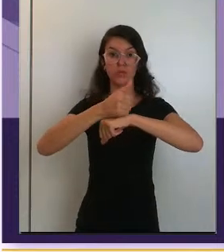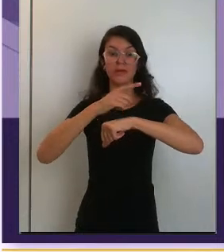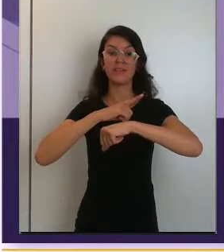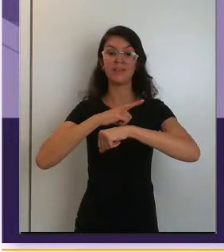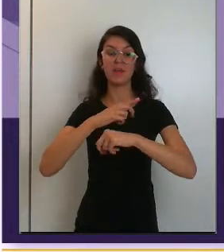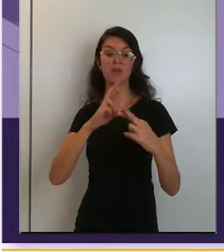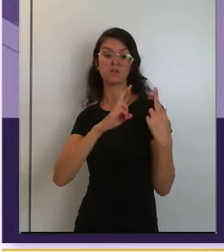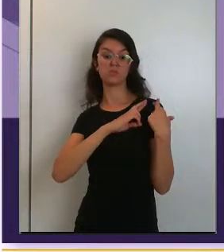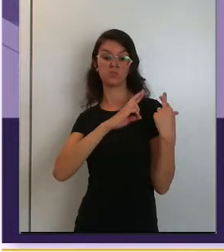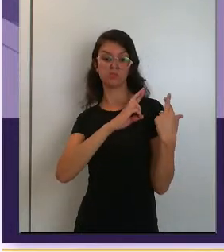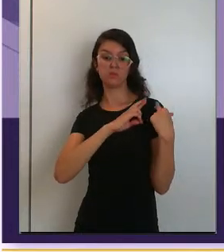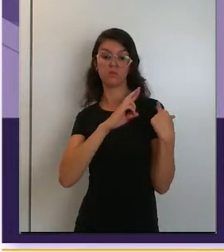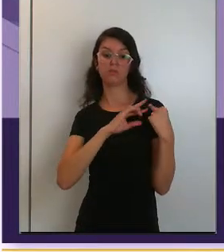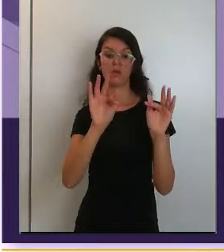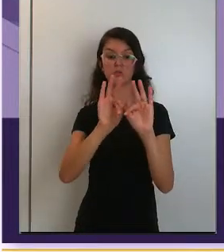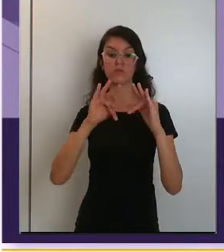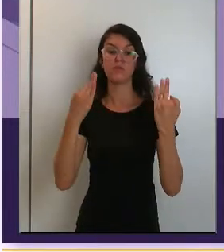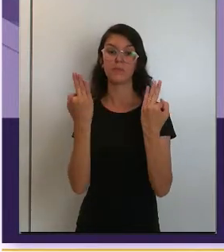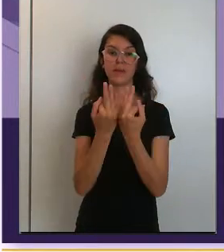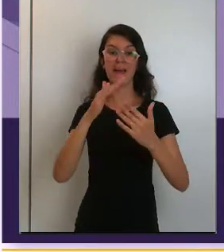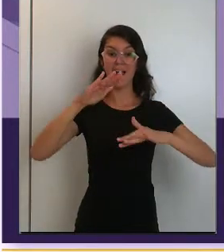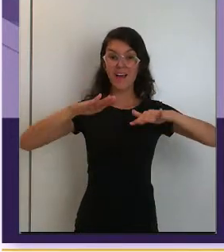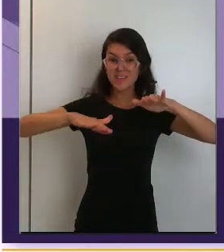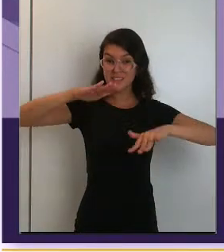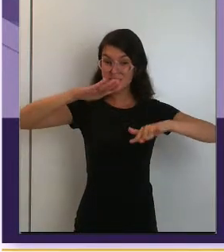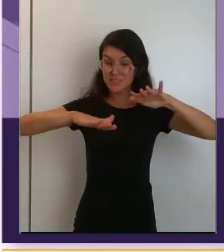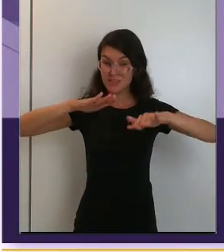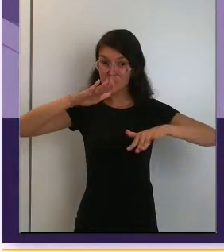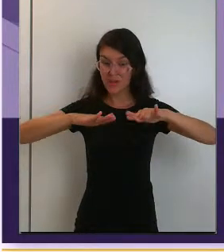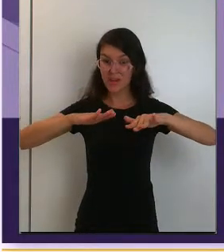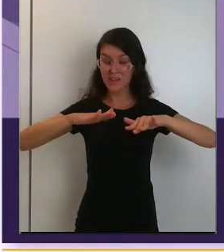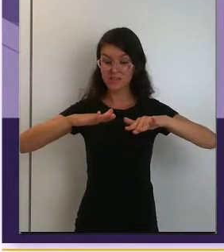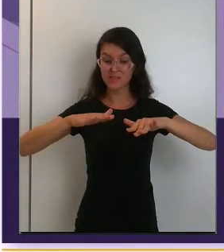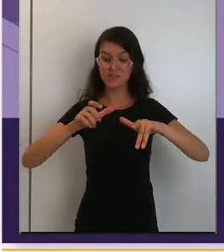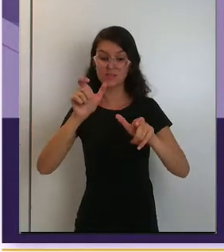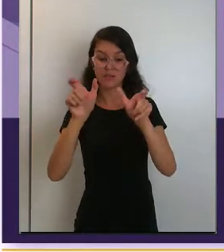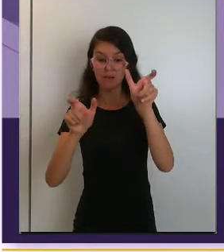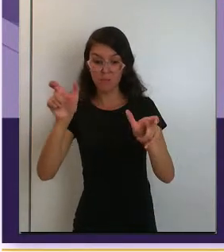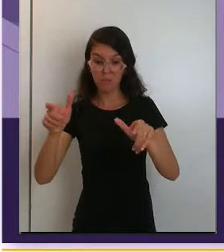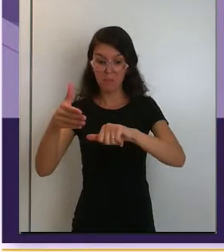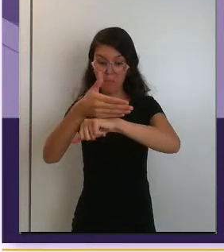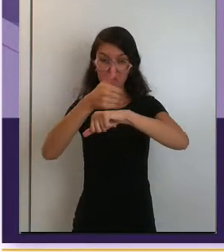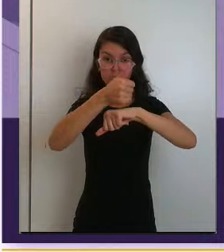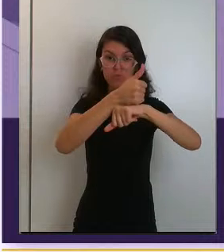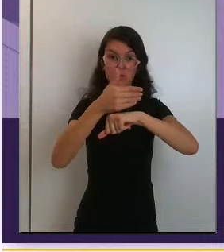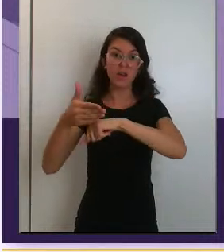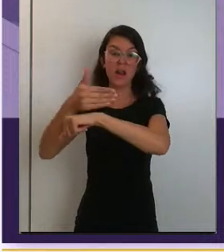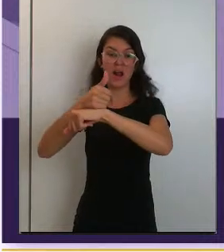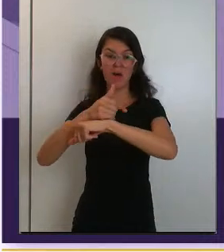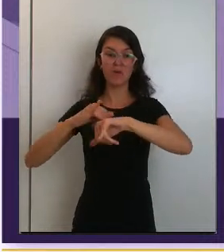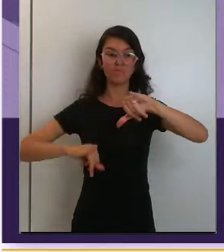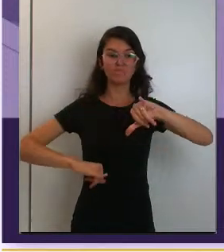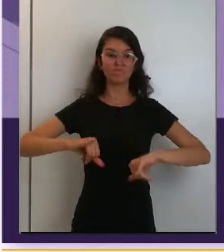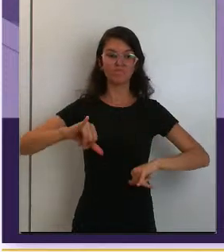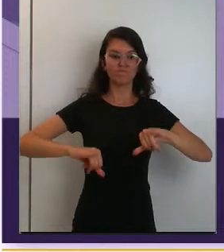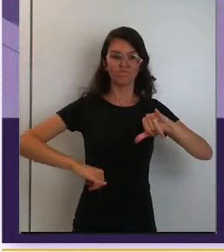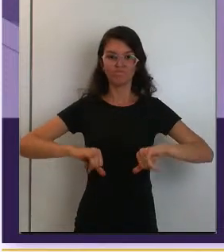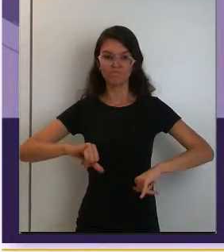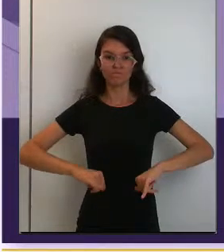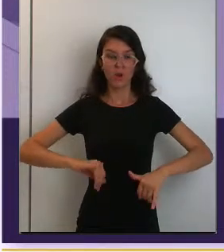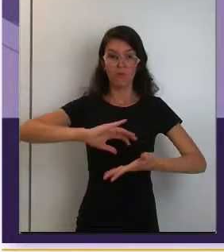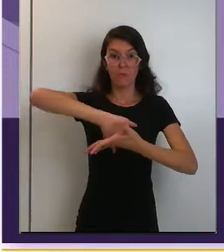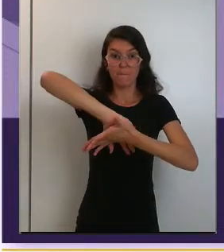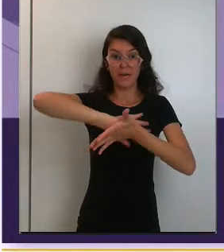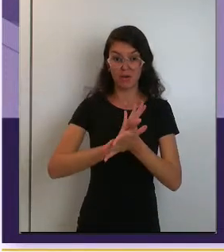familiares. Nós sabemos que muitas vezes esses trabalhadores e essas trabalhadoras sofrem discriminação dentro